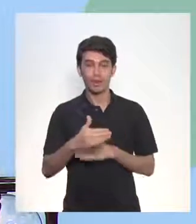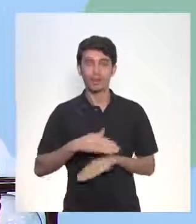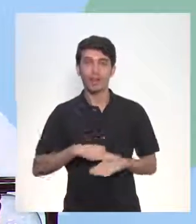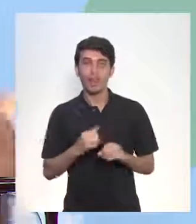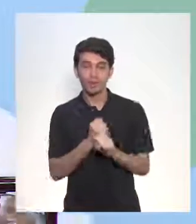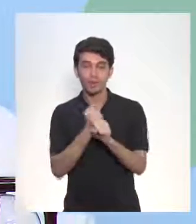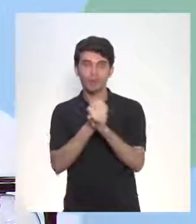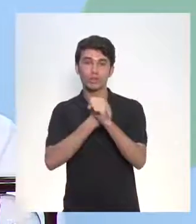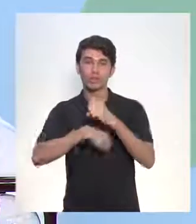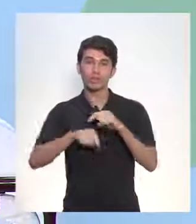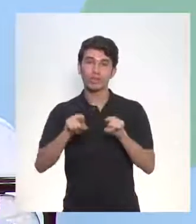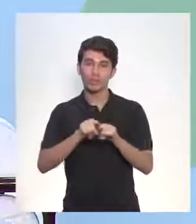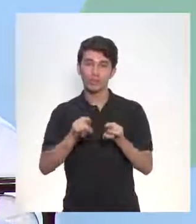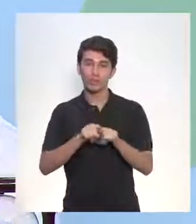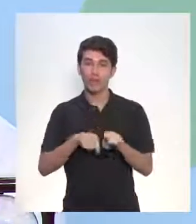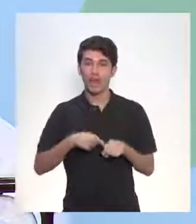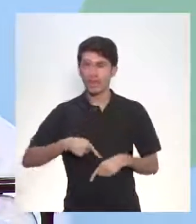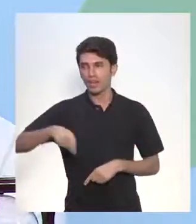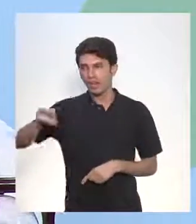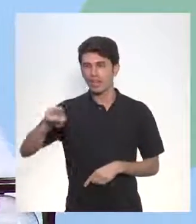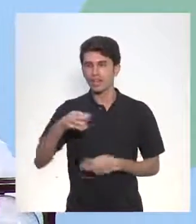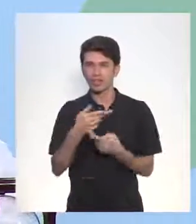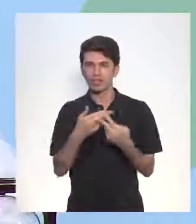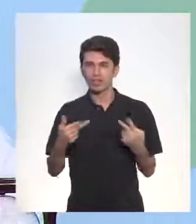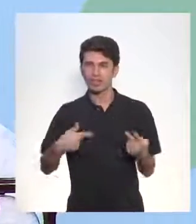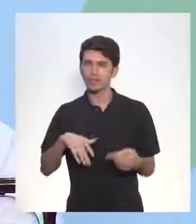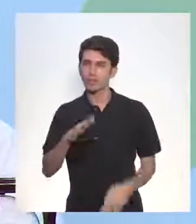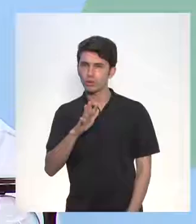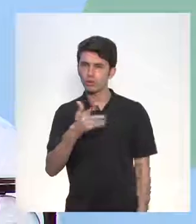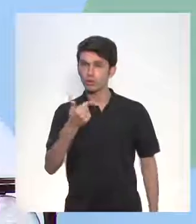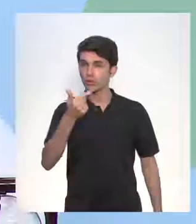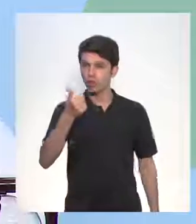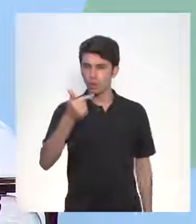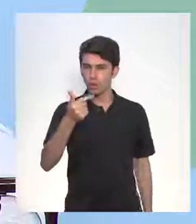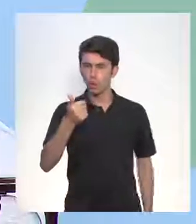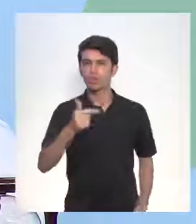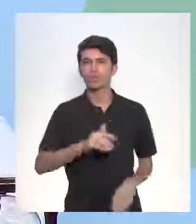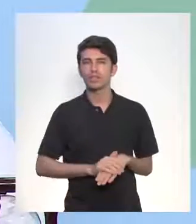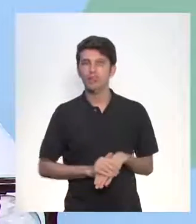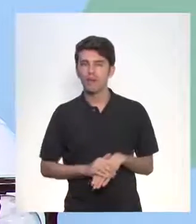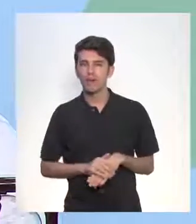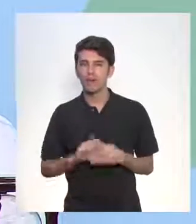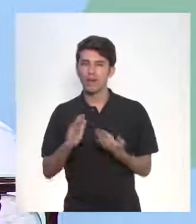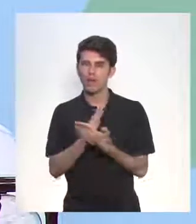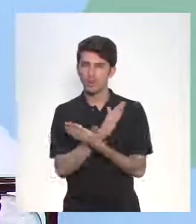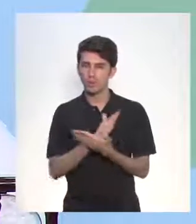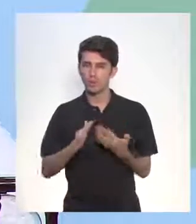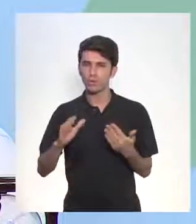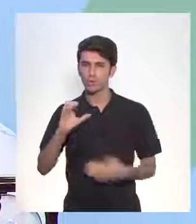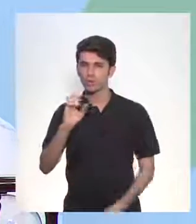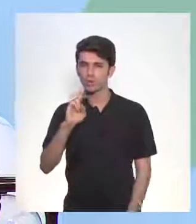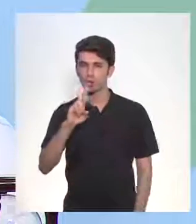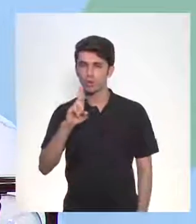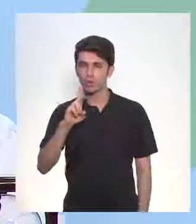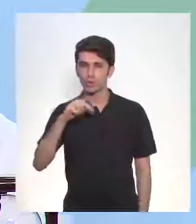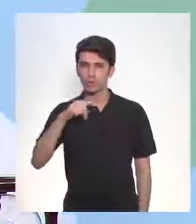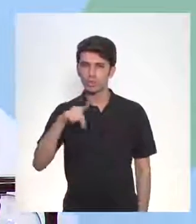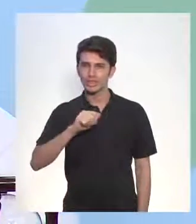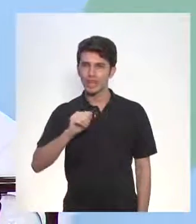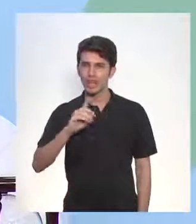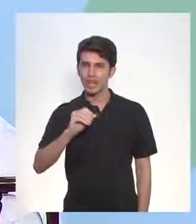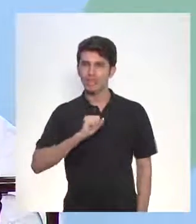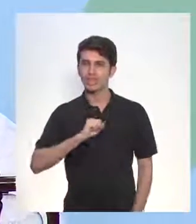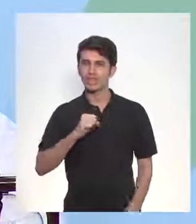e a ida de várias cruzadas. Tivemos um total de 12, algumas cruzadas marginais, que